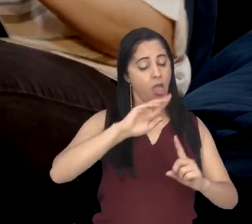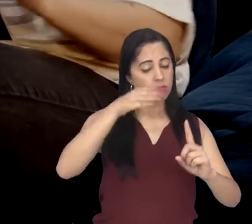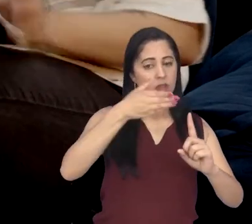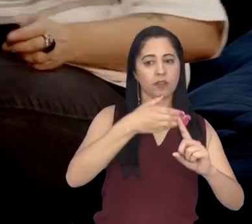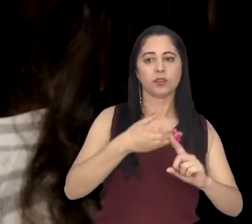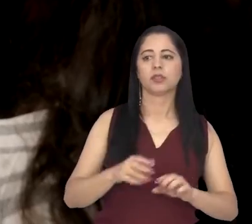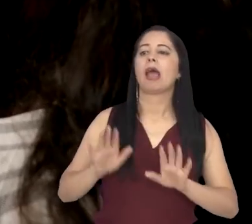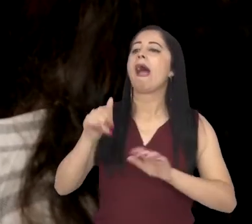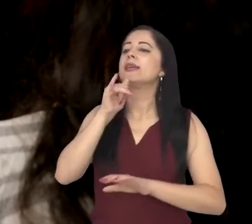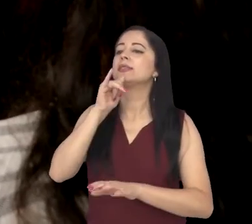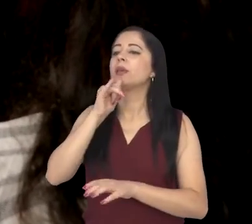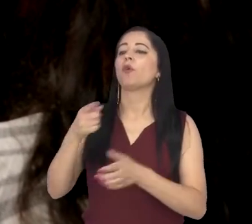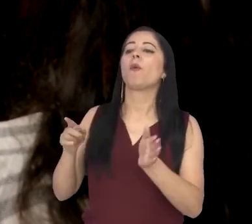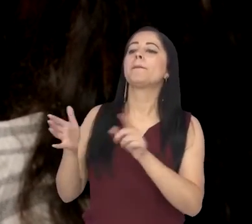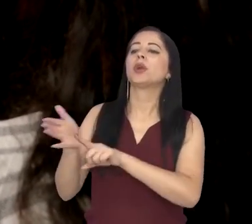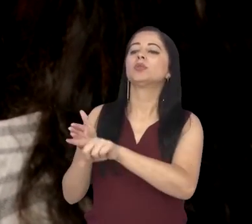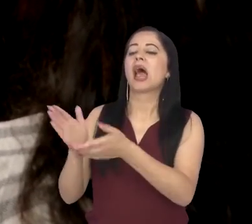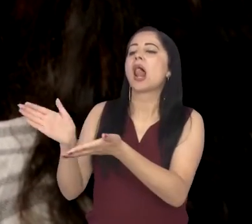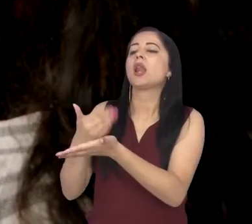um livro.